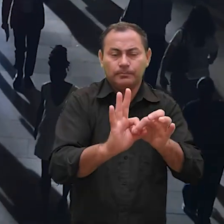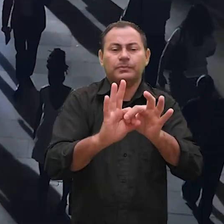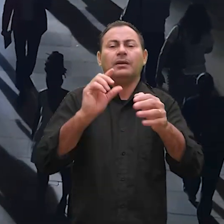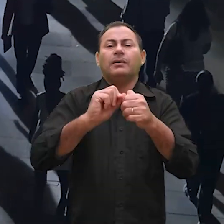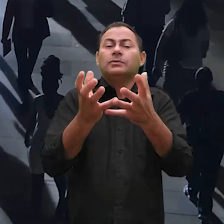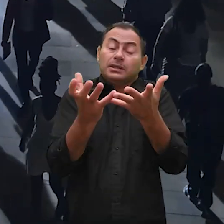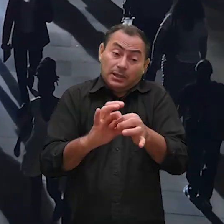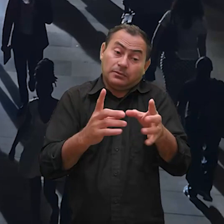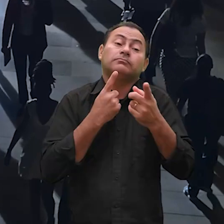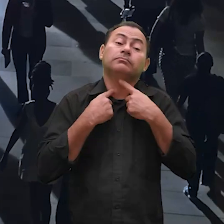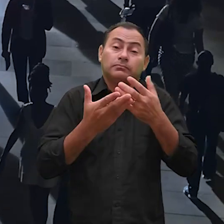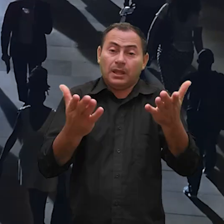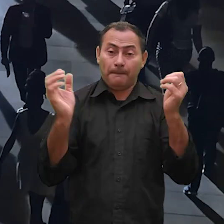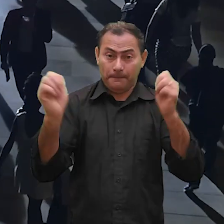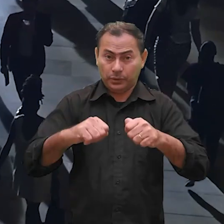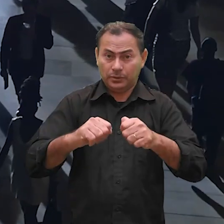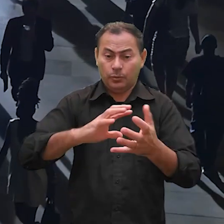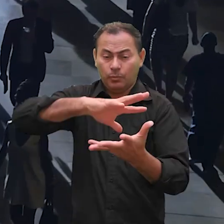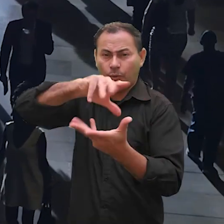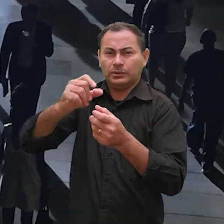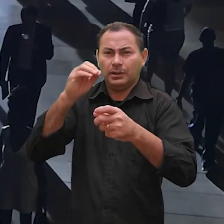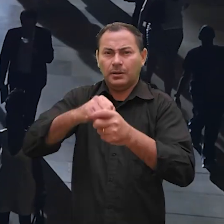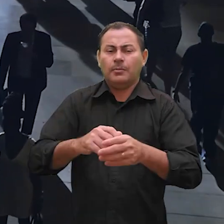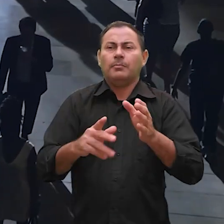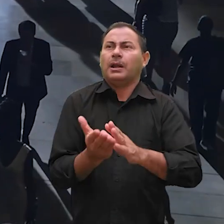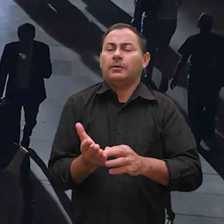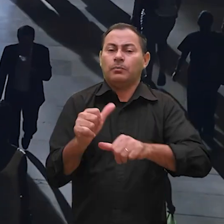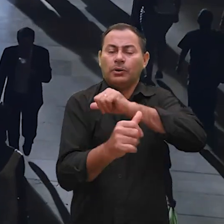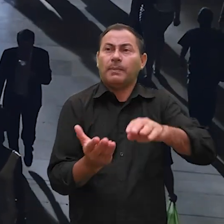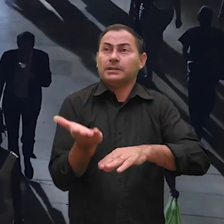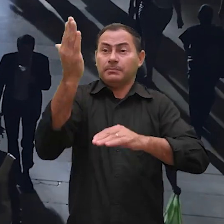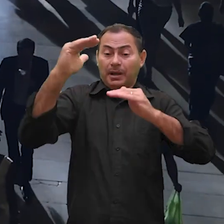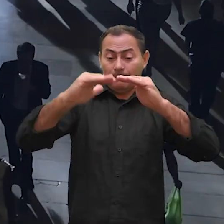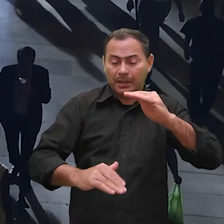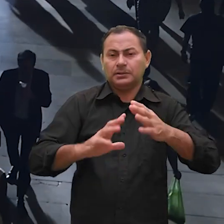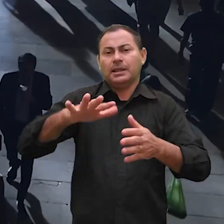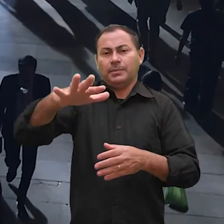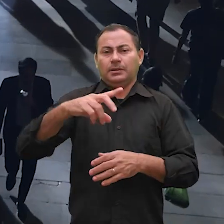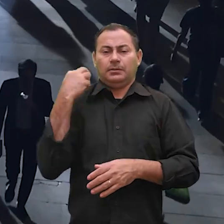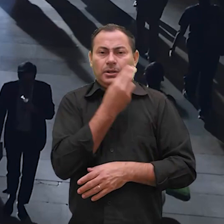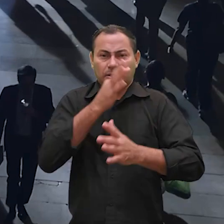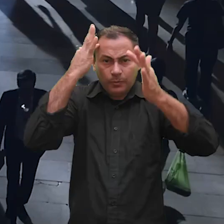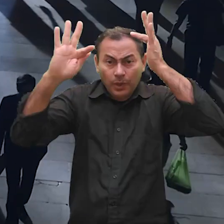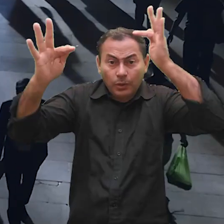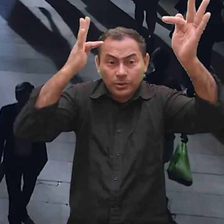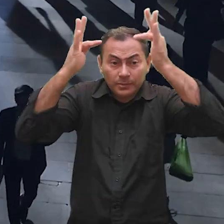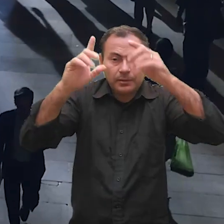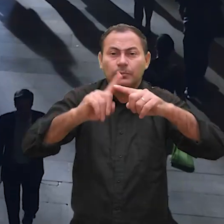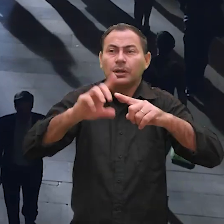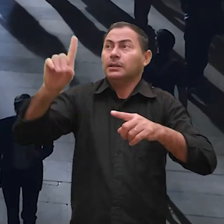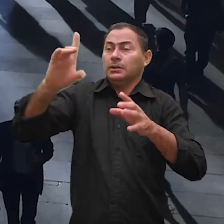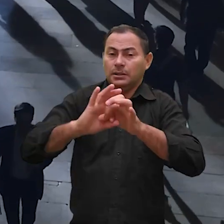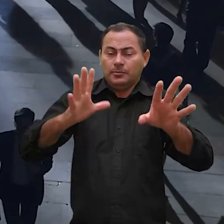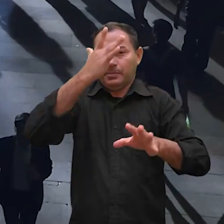juntem-se, façam o que quiserem. Será possível que o mundo gire para cima ou para baixo, dependendo da nossa filosofia,